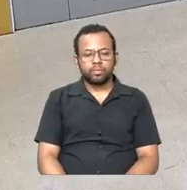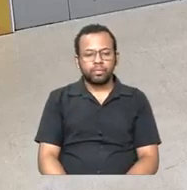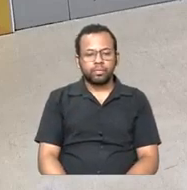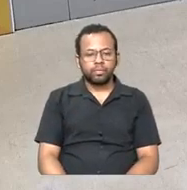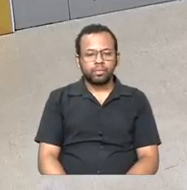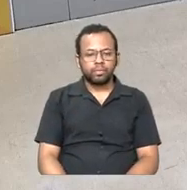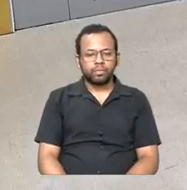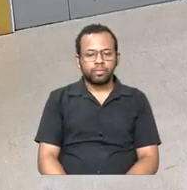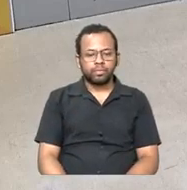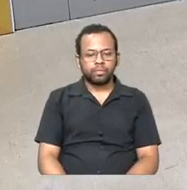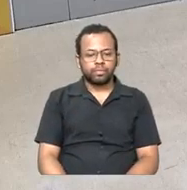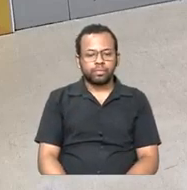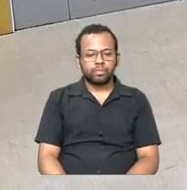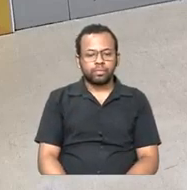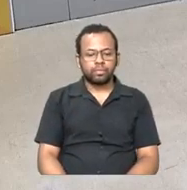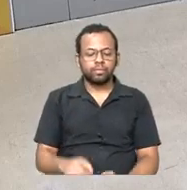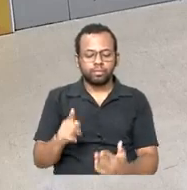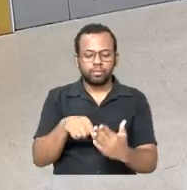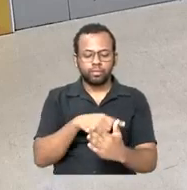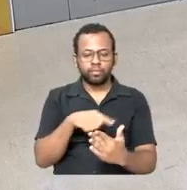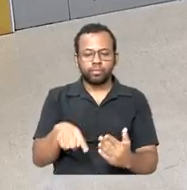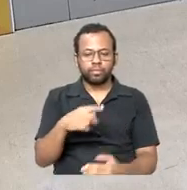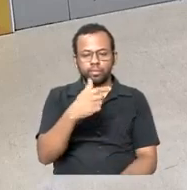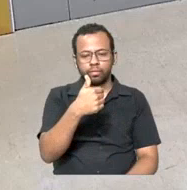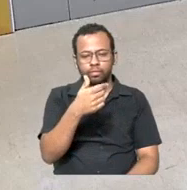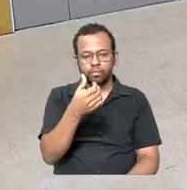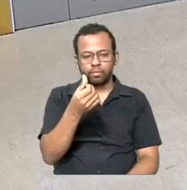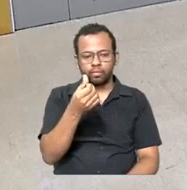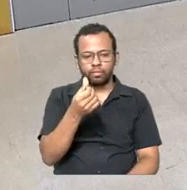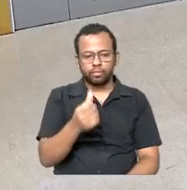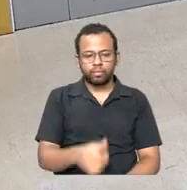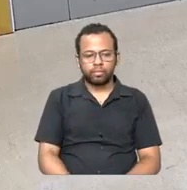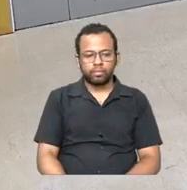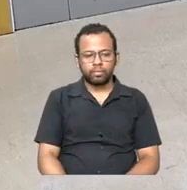E agora temos a bola de número 16 16